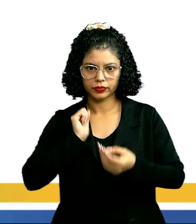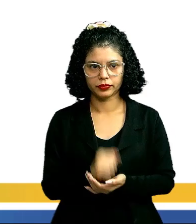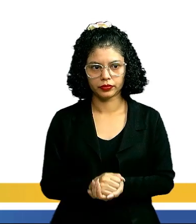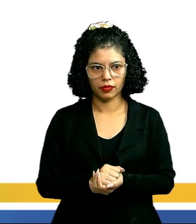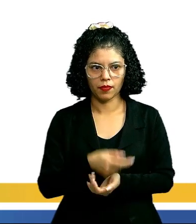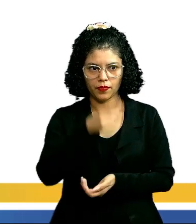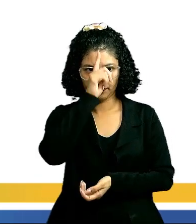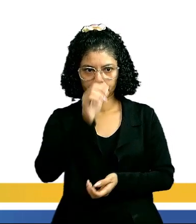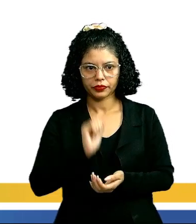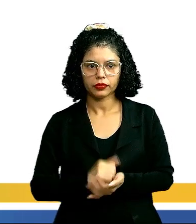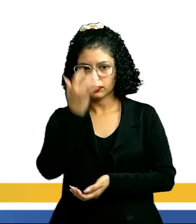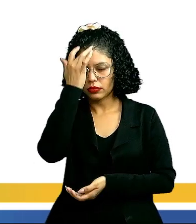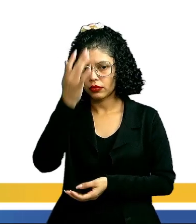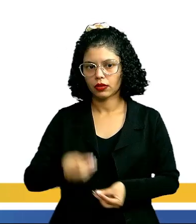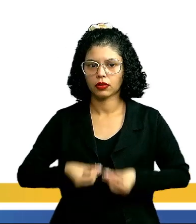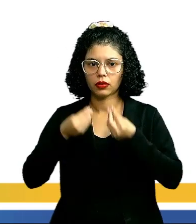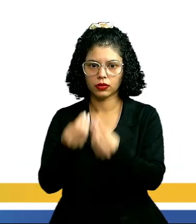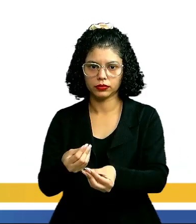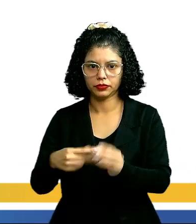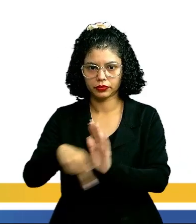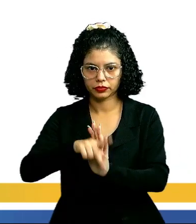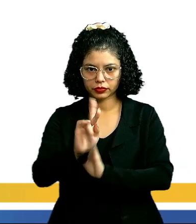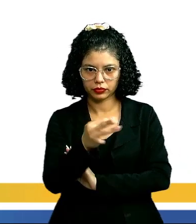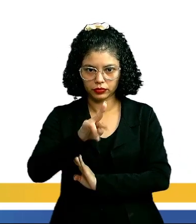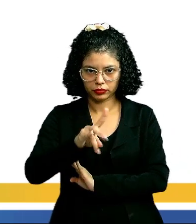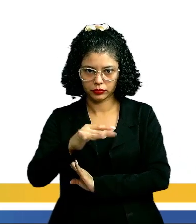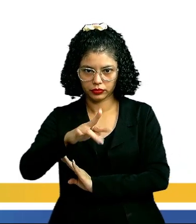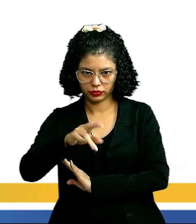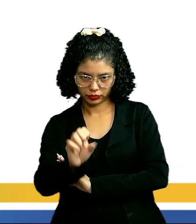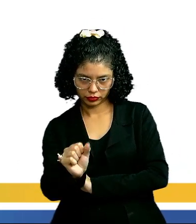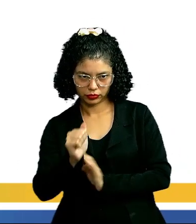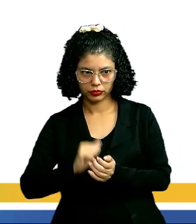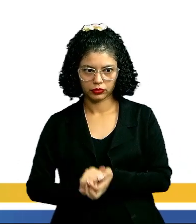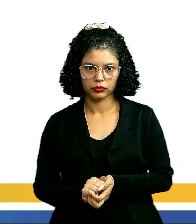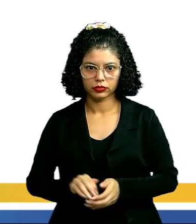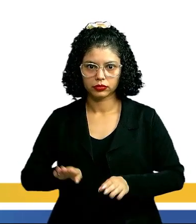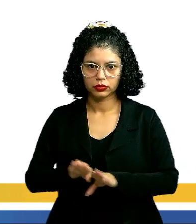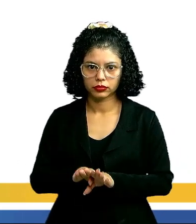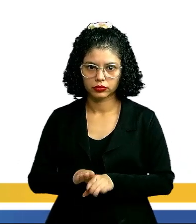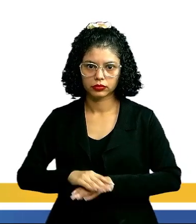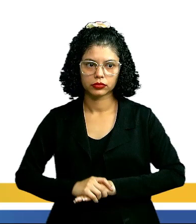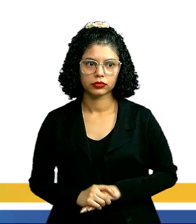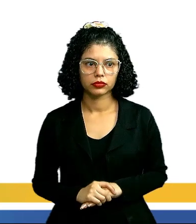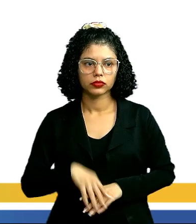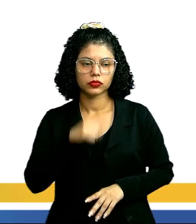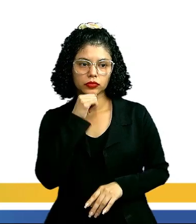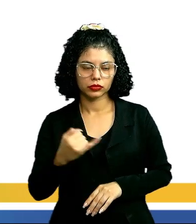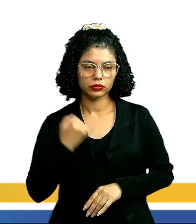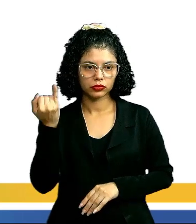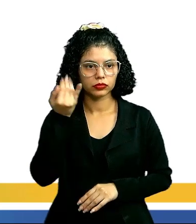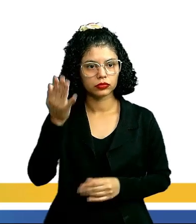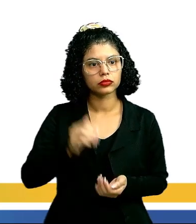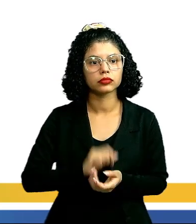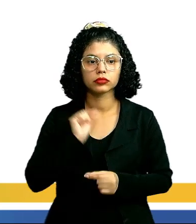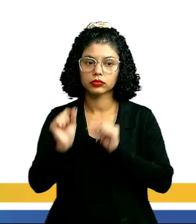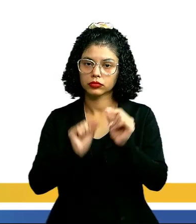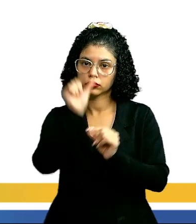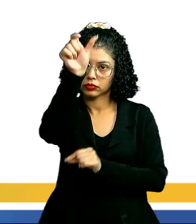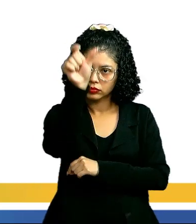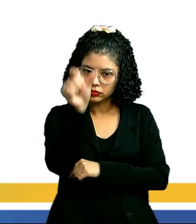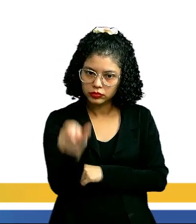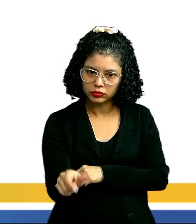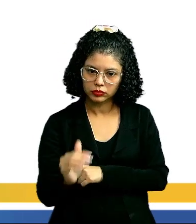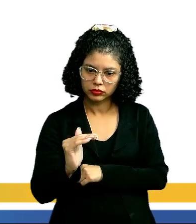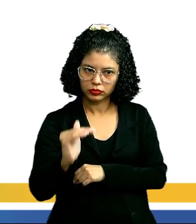mais facilmente disponíveis são as células tronco hematopoéticas ou hematocitopoéticas, cujas principais fontes são